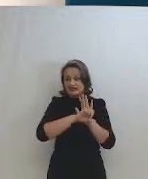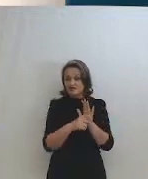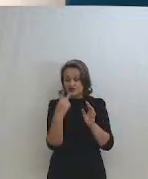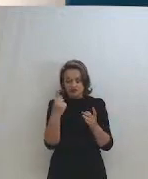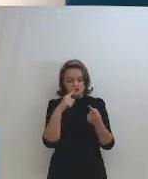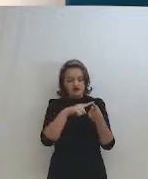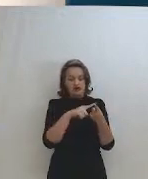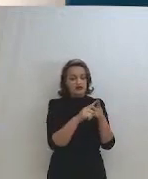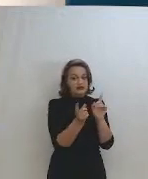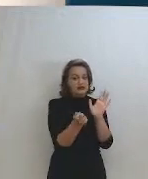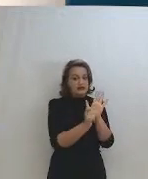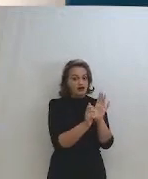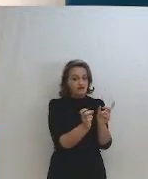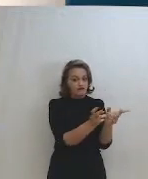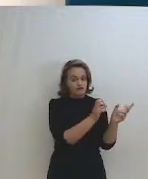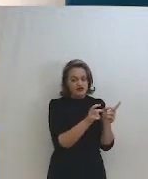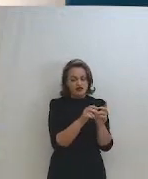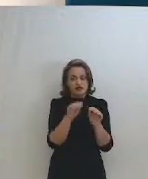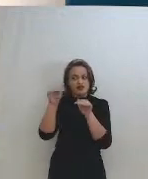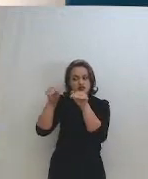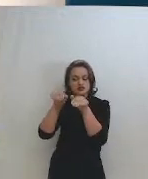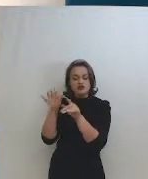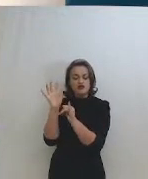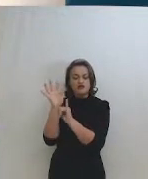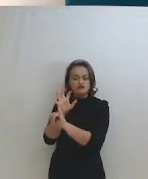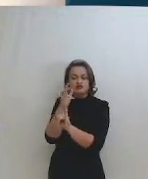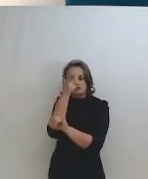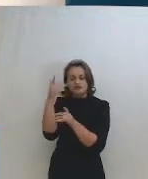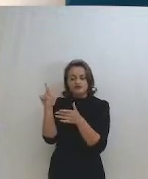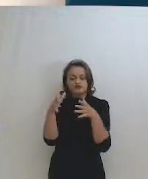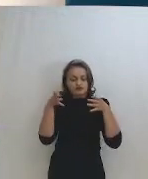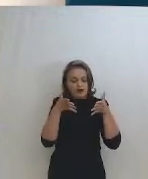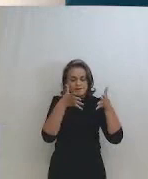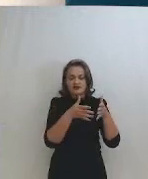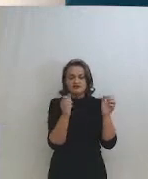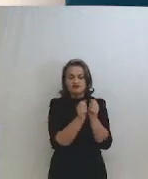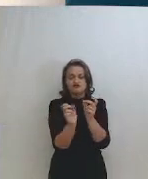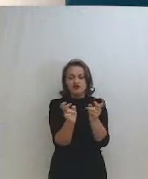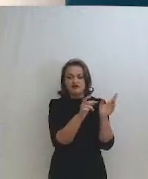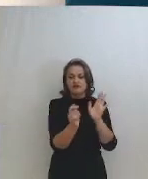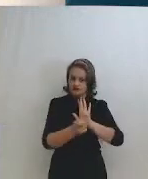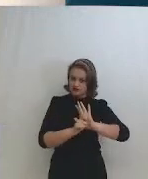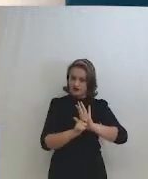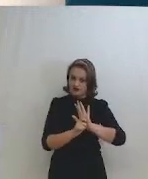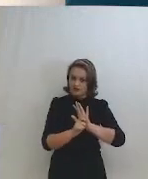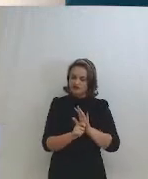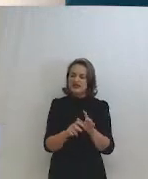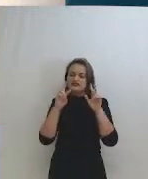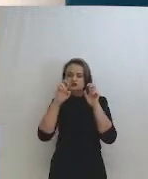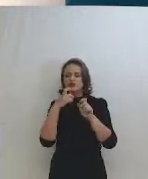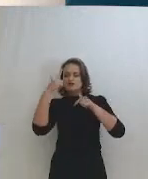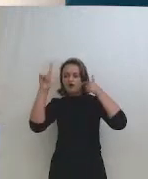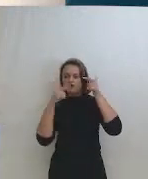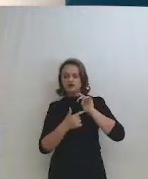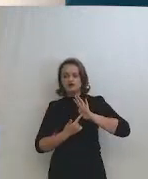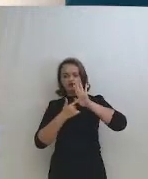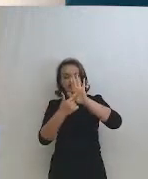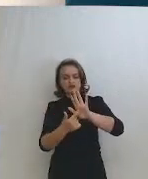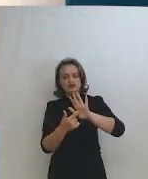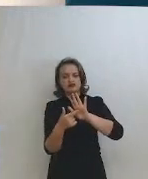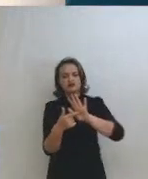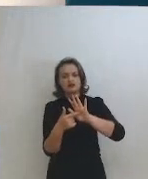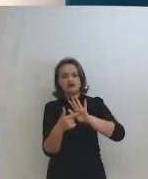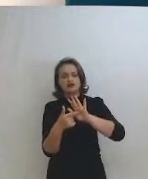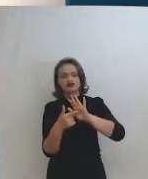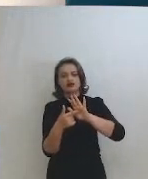tráfico. E as outras questões trazidas, quanto ao